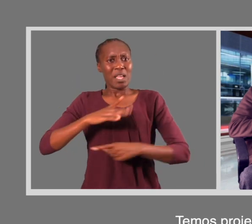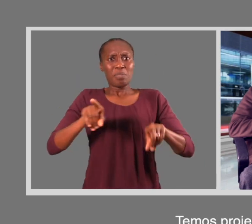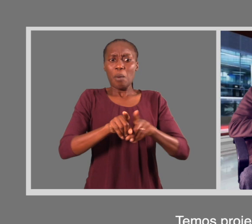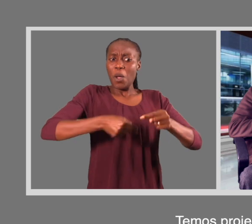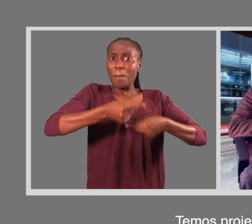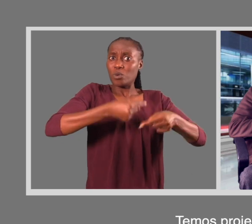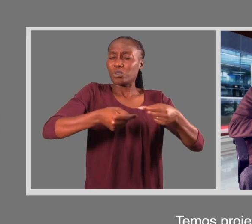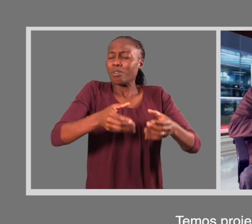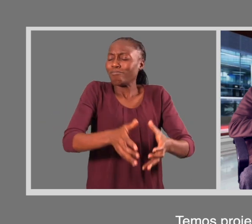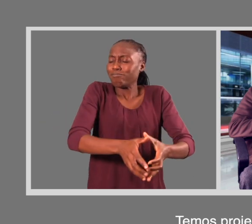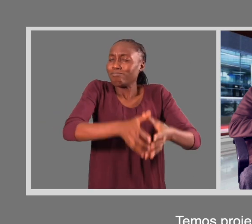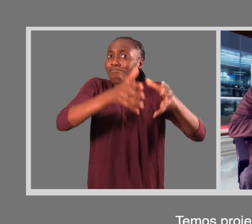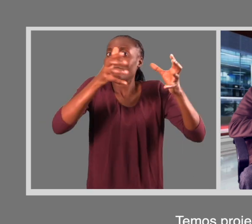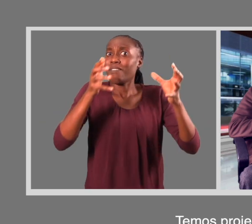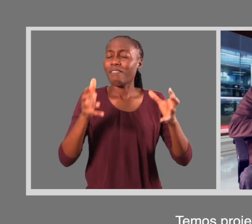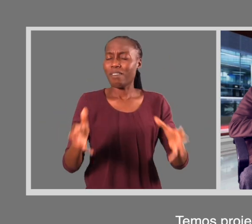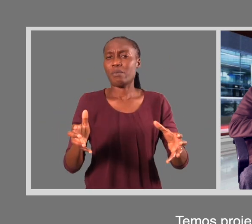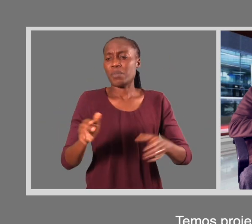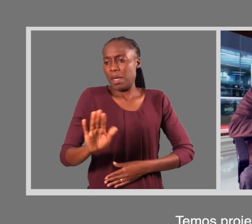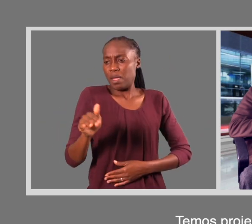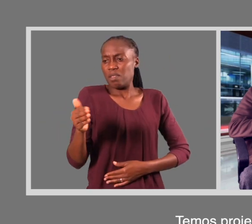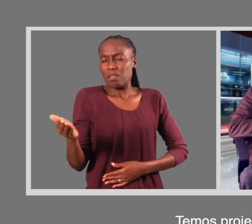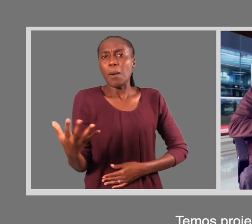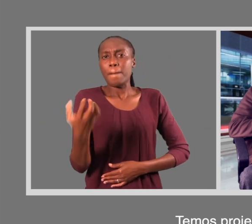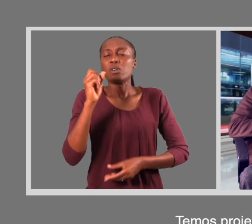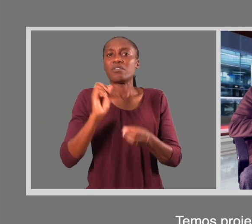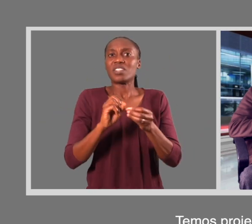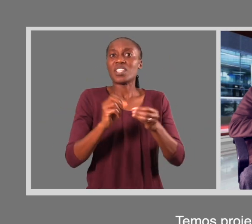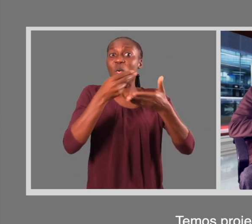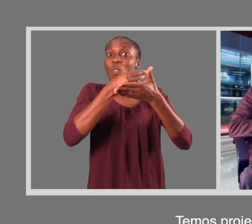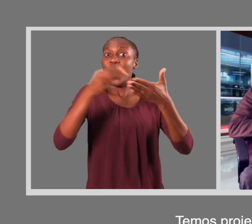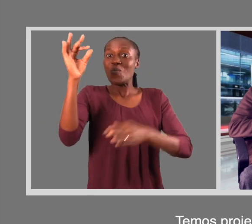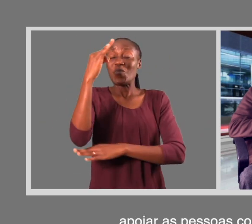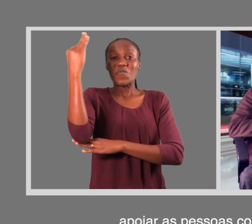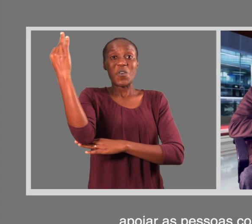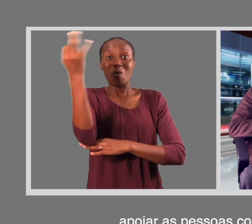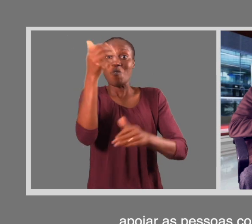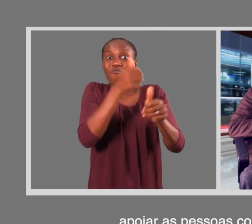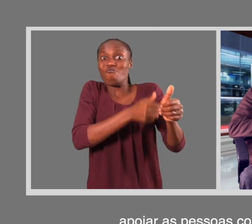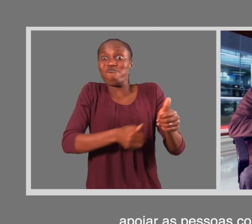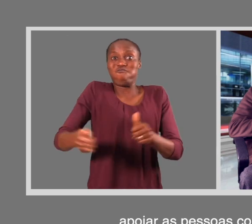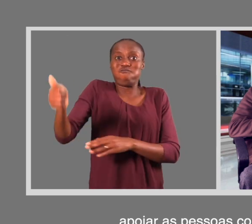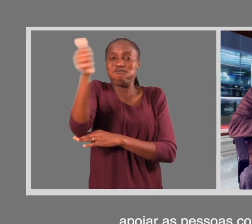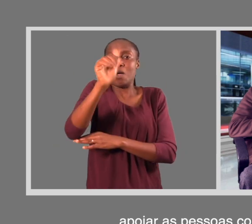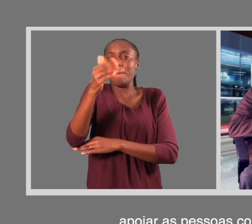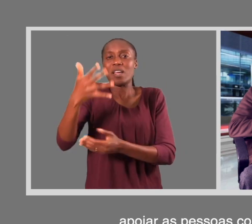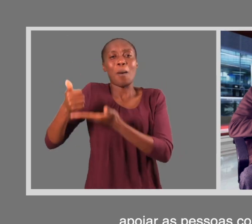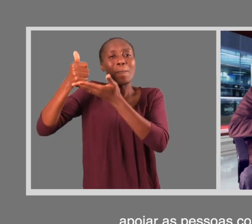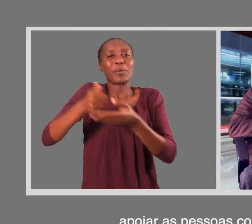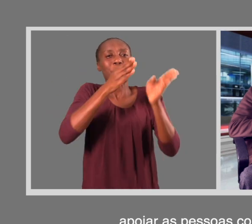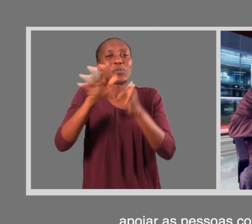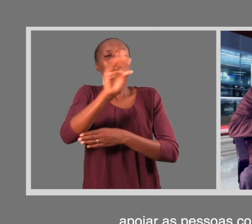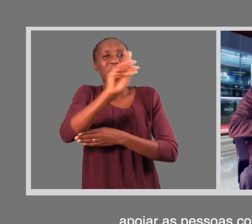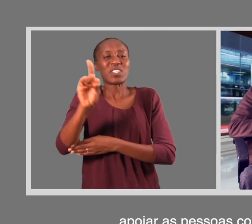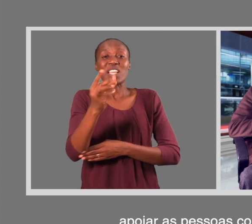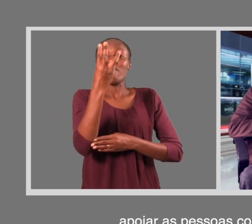projetos muito grandes, que vão cada vez mais levar o nome do FAMOD, e apoiar as pessoas com deficiência,